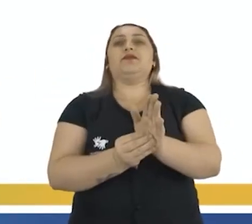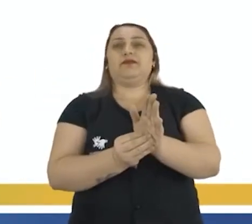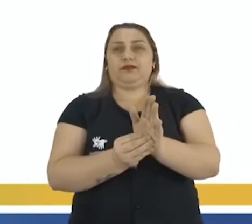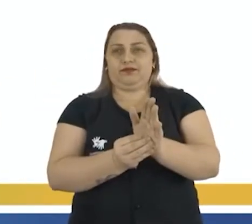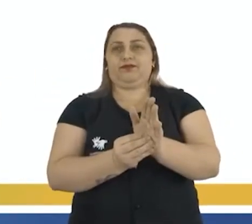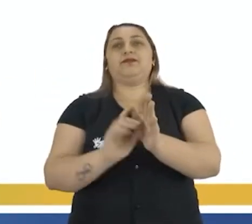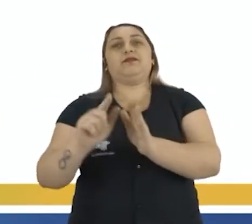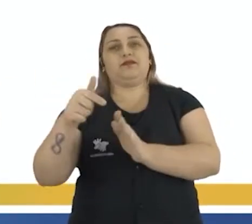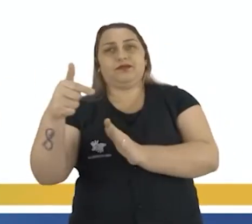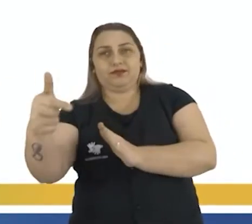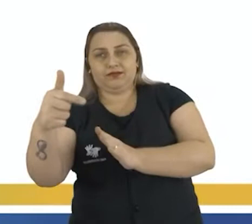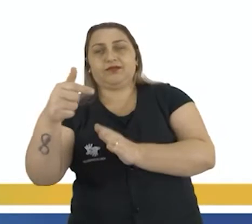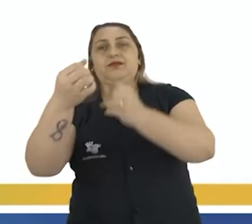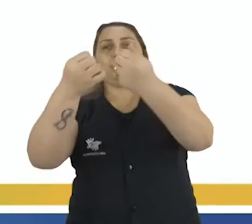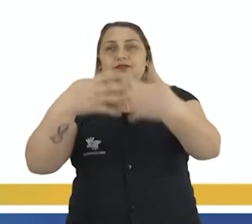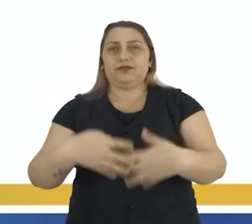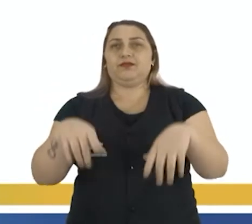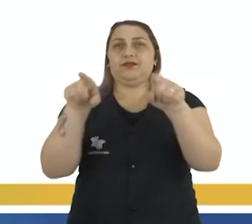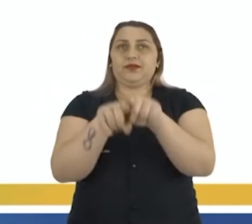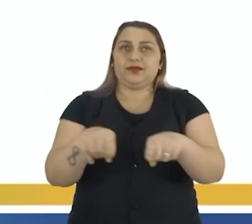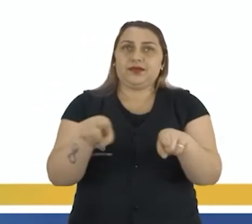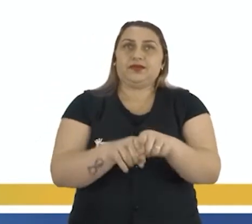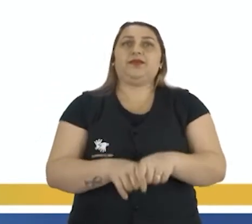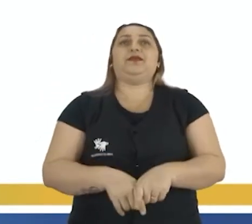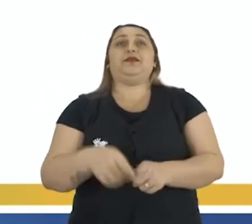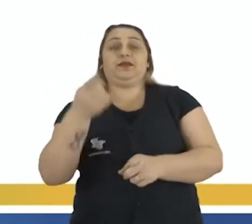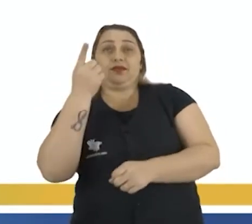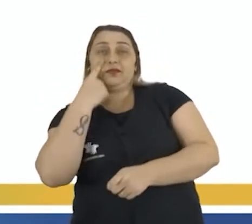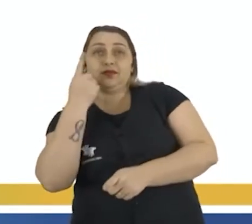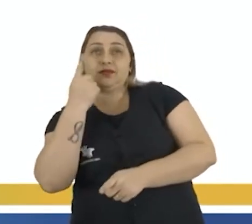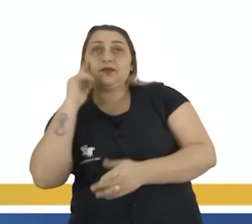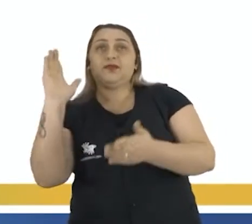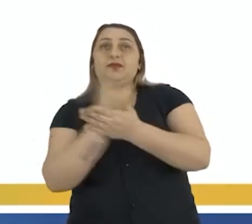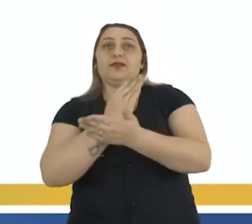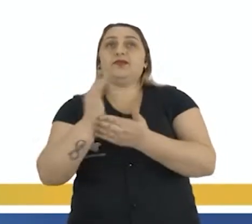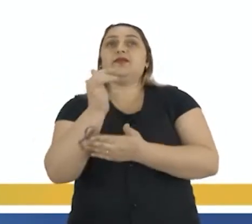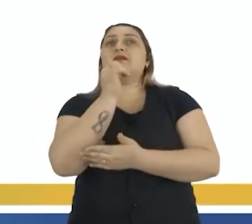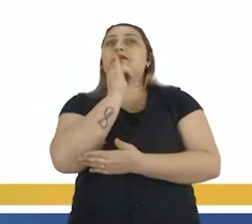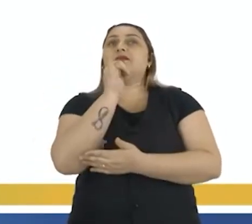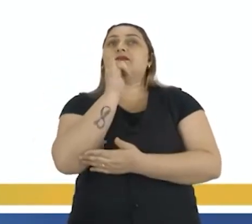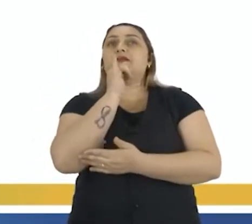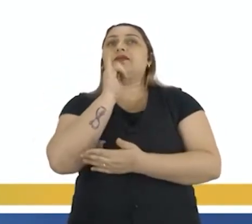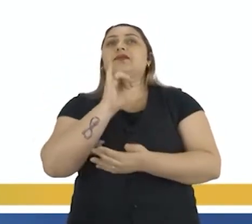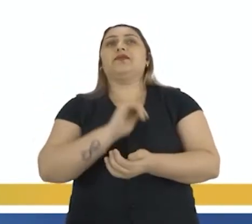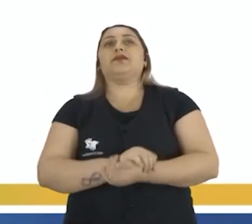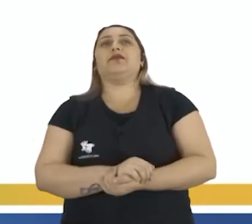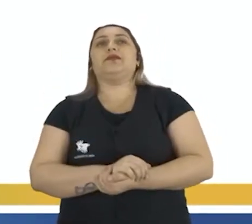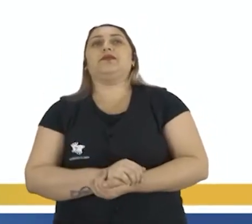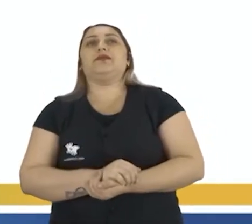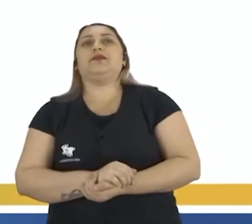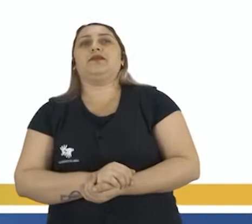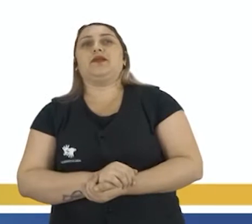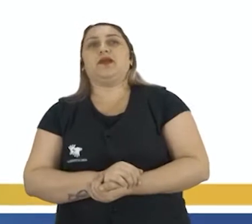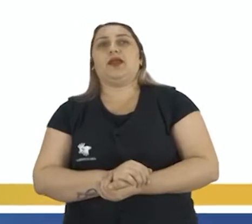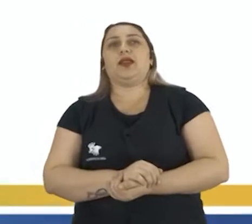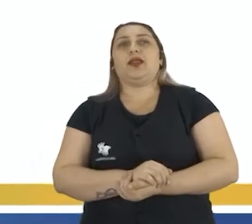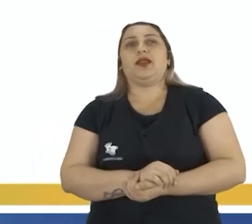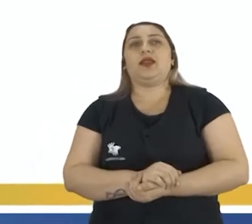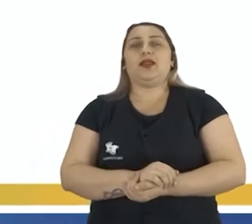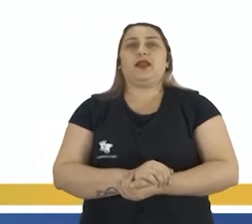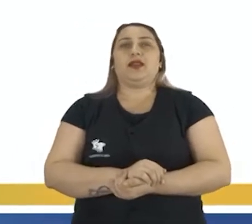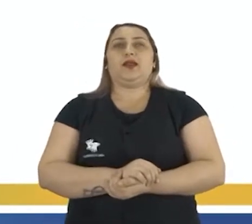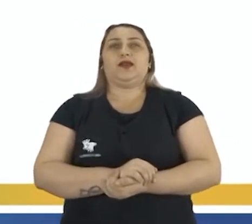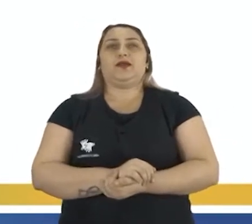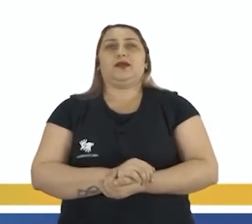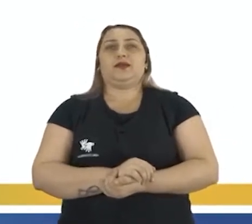supor e outras definições também, ok? Olha só, eu coloquei aqui para vocês alguns exemplos. O exemplo 1